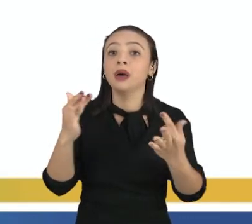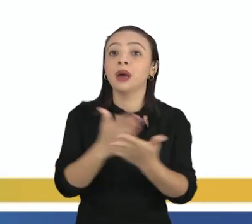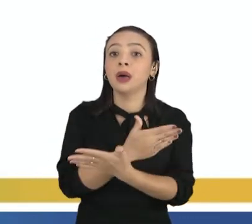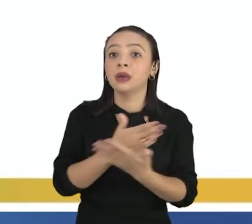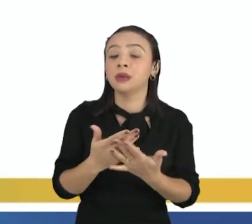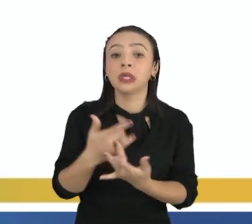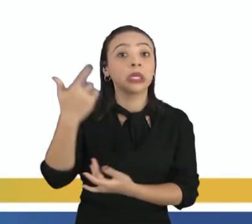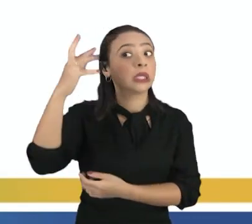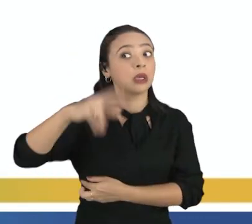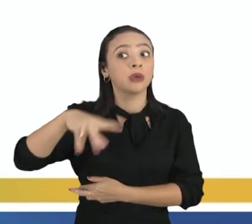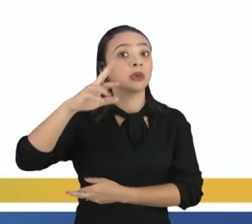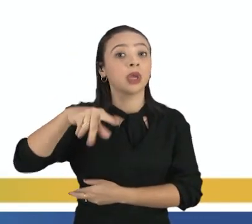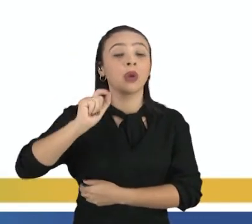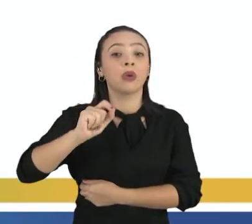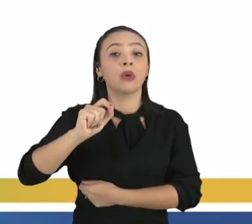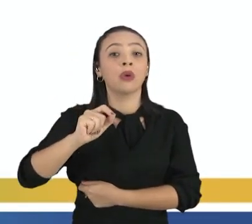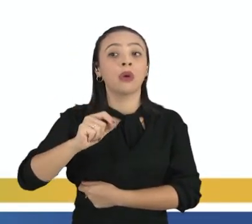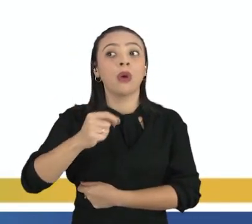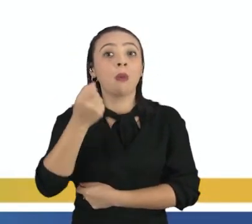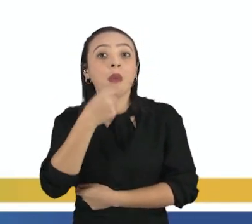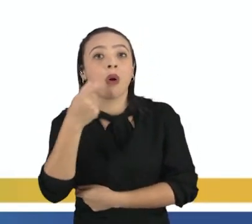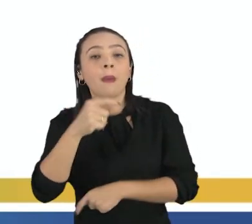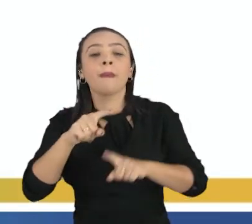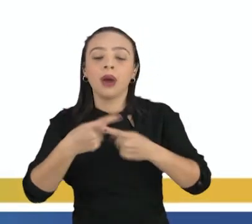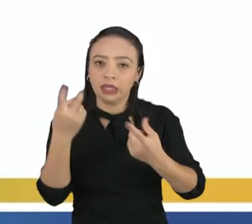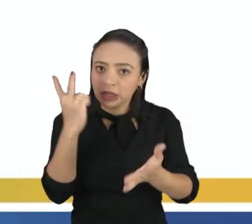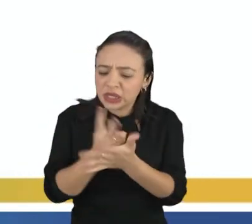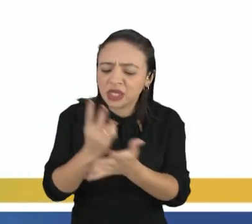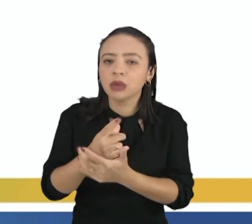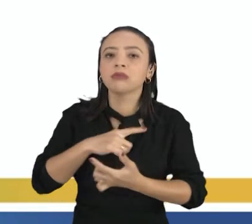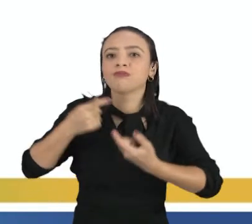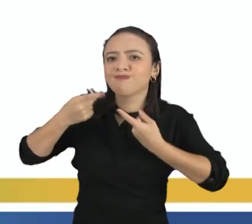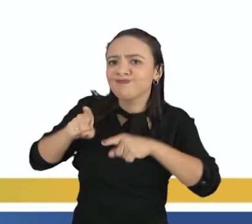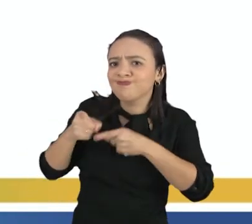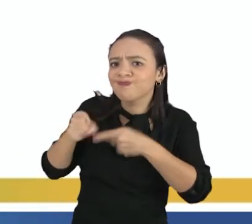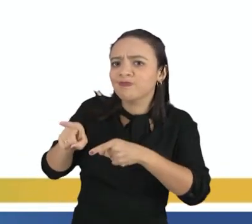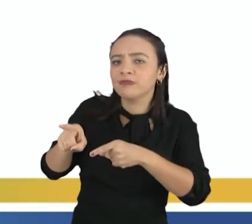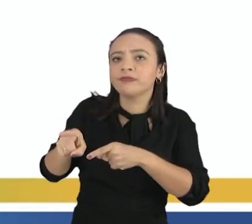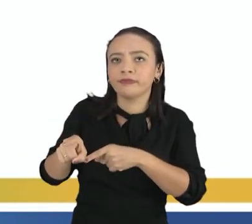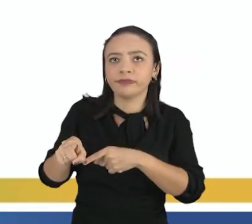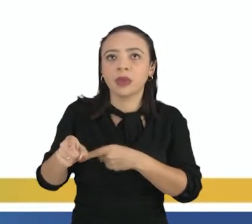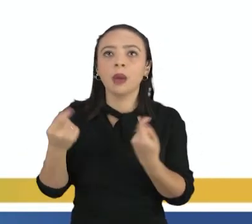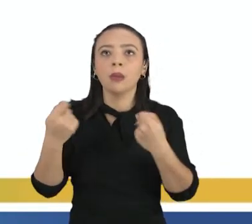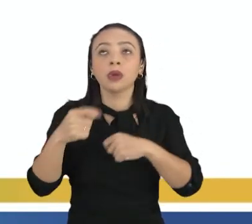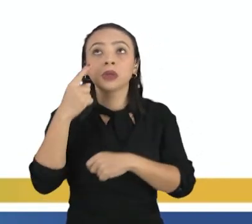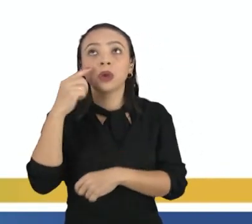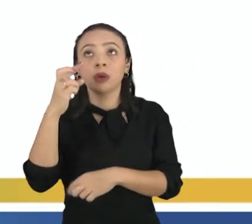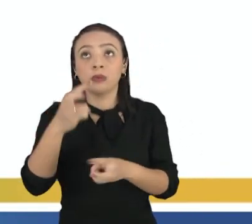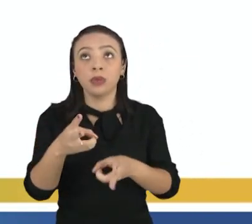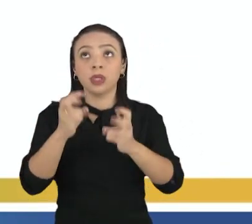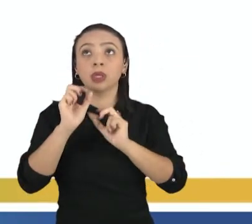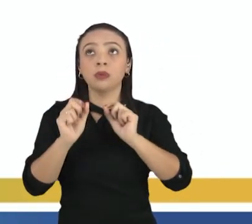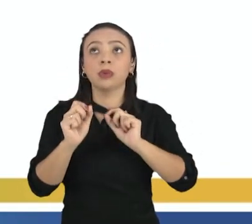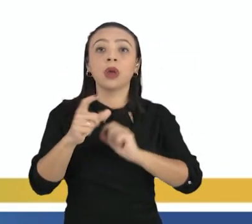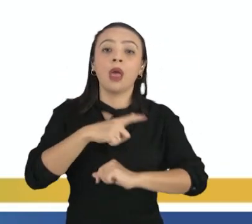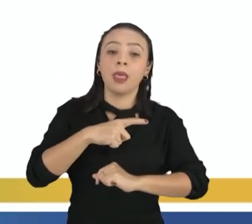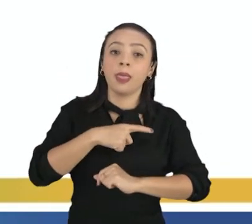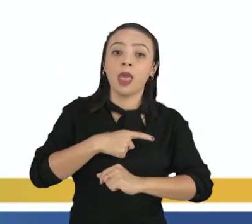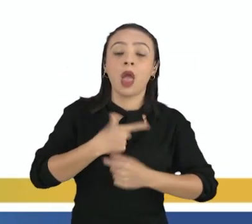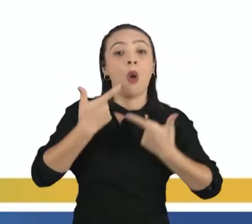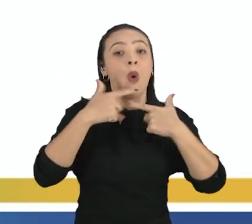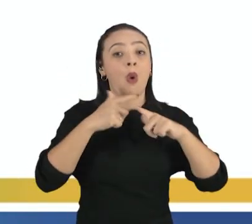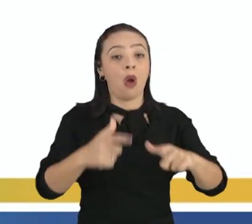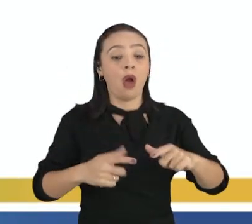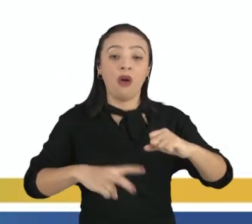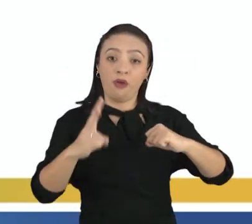não venha humor, mas vai vir sempre uma crítica, em que nele podemos visualizar a presença de linguagem